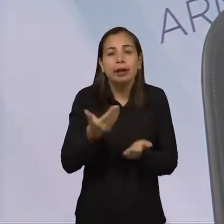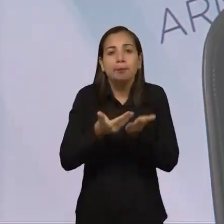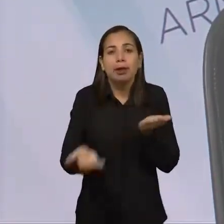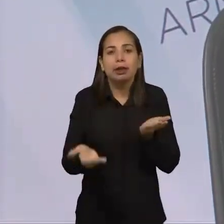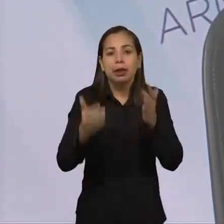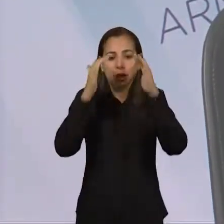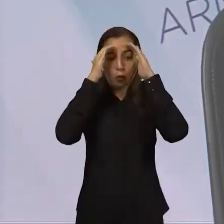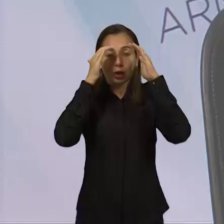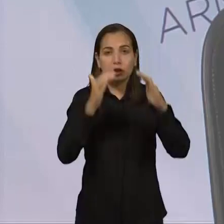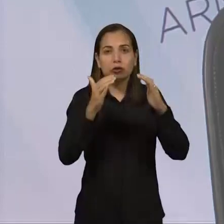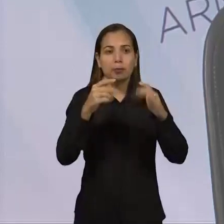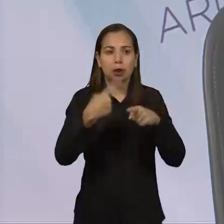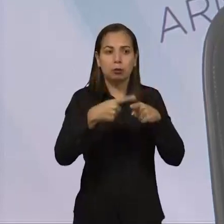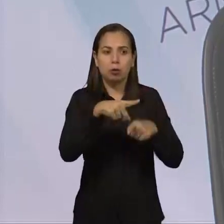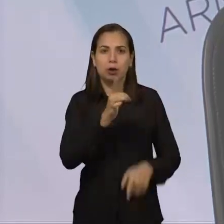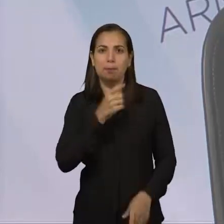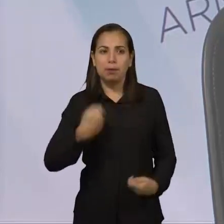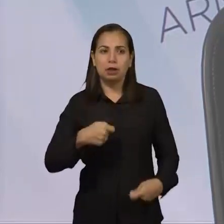aquela coisa